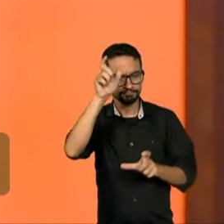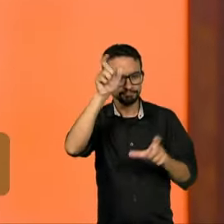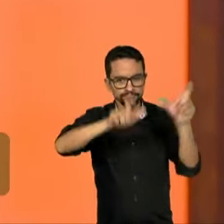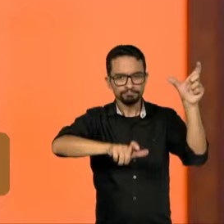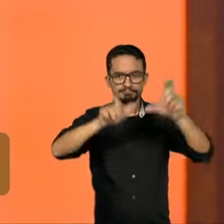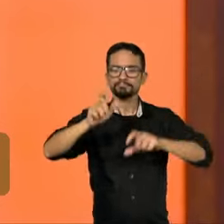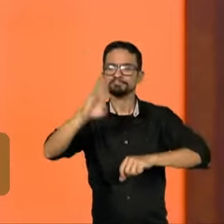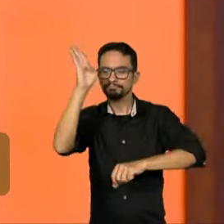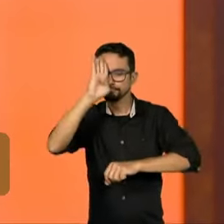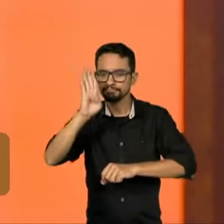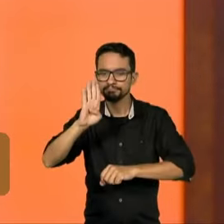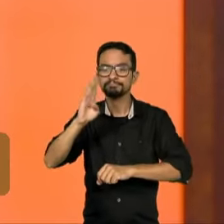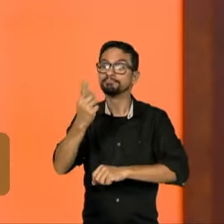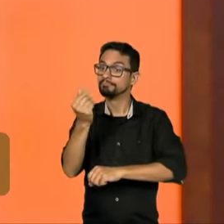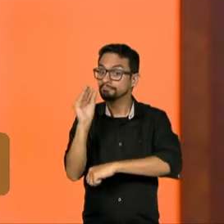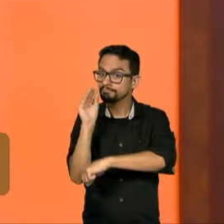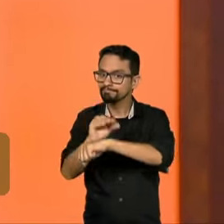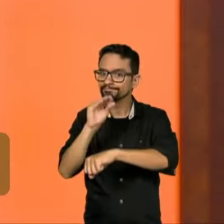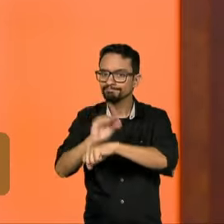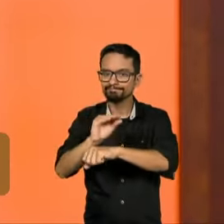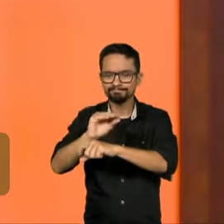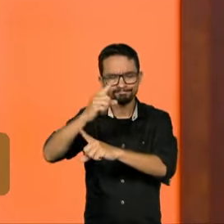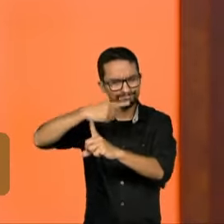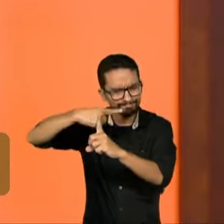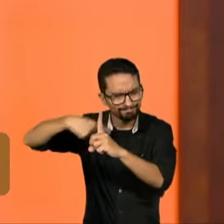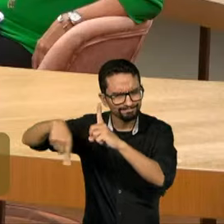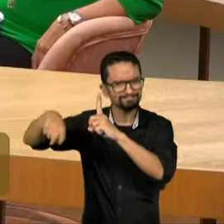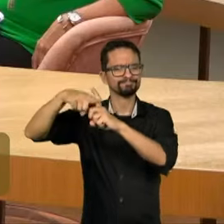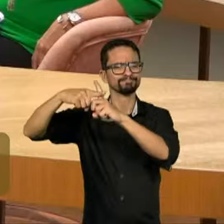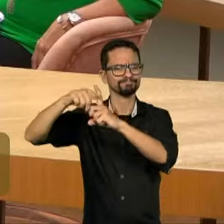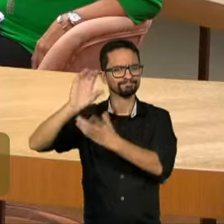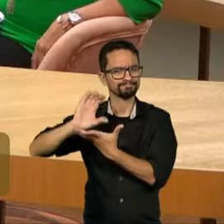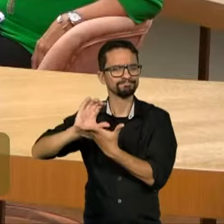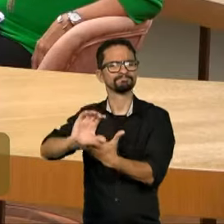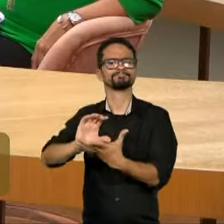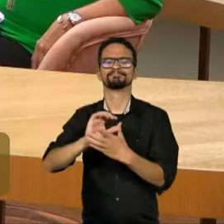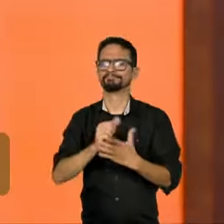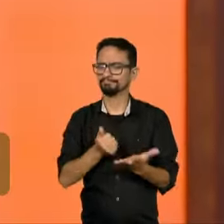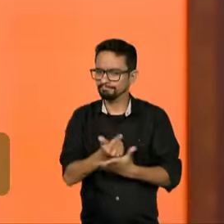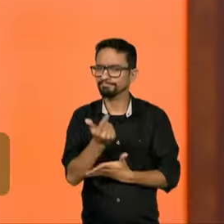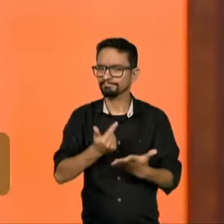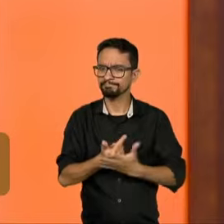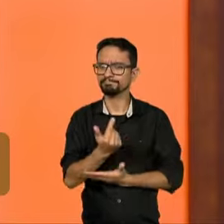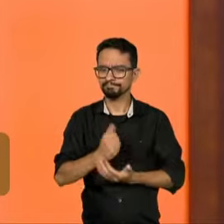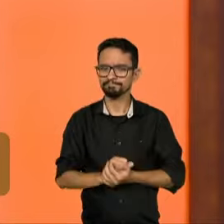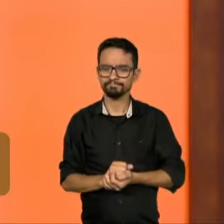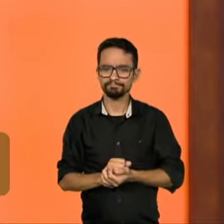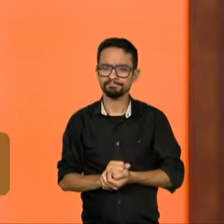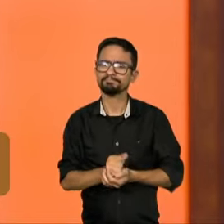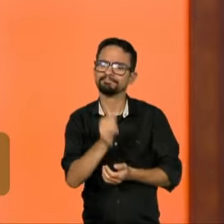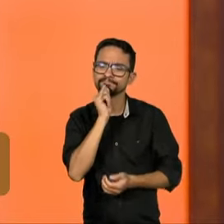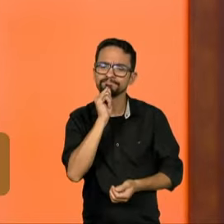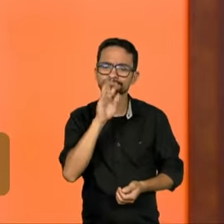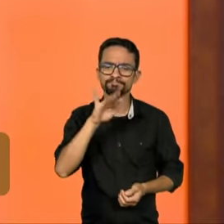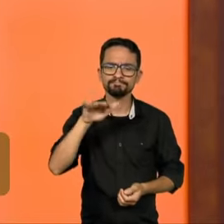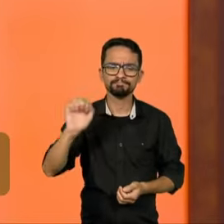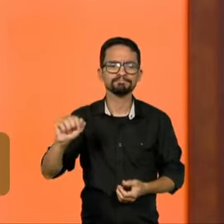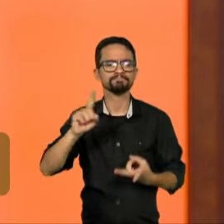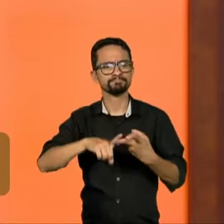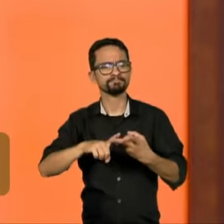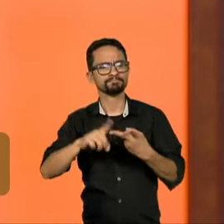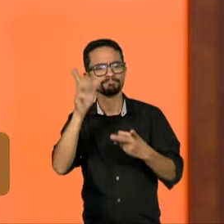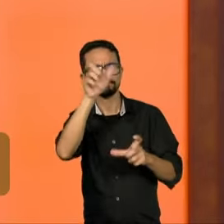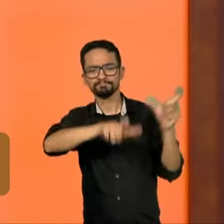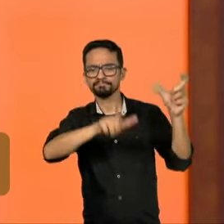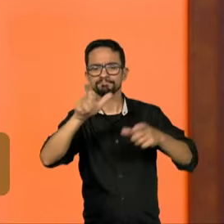o Brasil precisa investir mais nisso. Com certeza. Muito. Com certeza. E investir mais nisso significa investir em mais satélite, investir em treinamento de pessoal